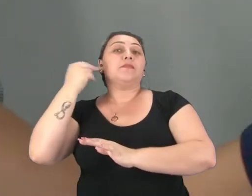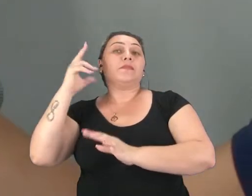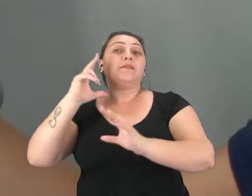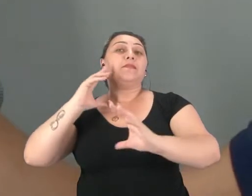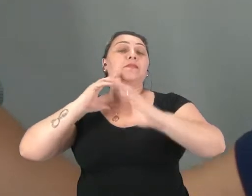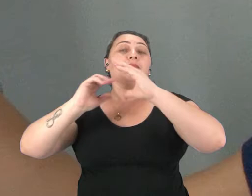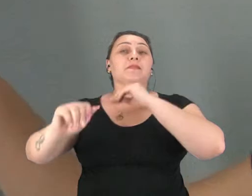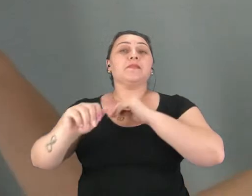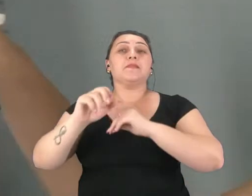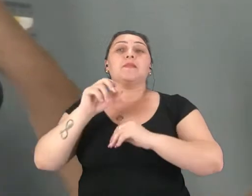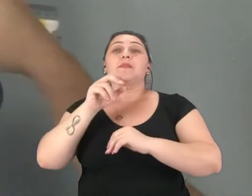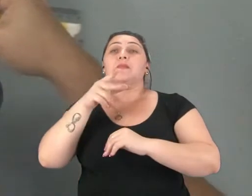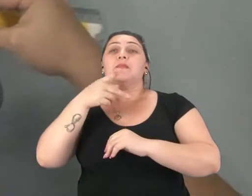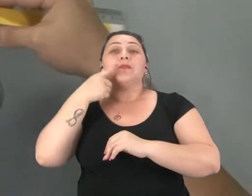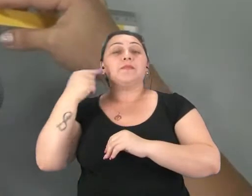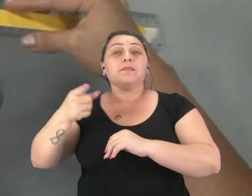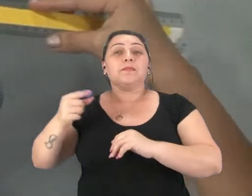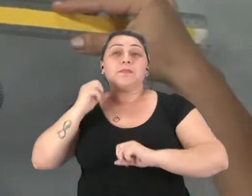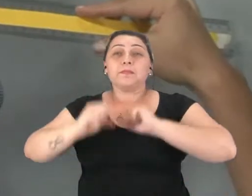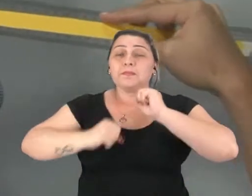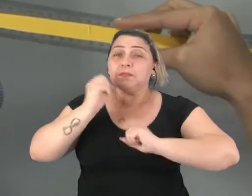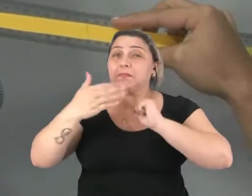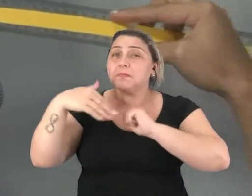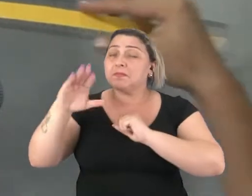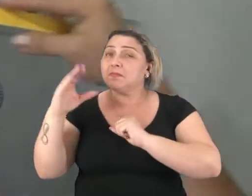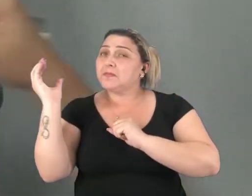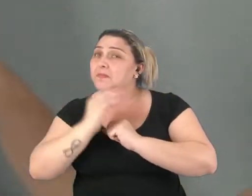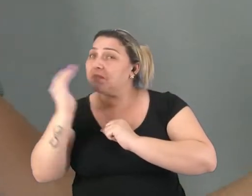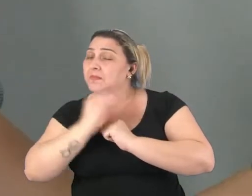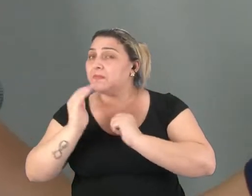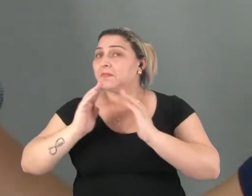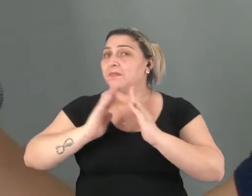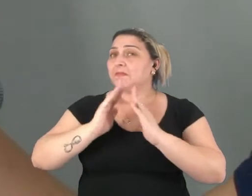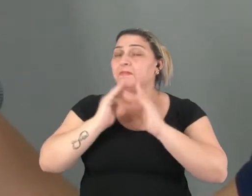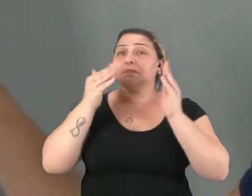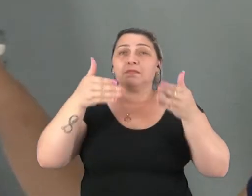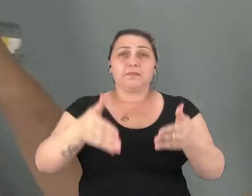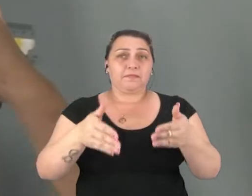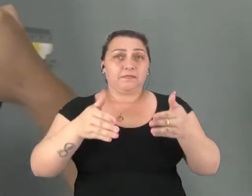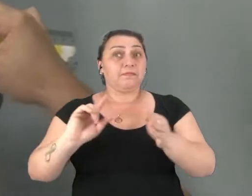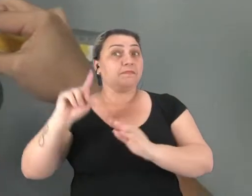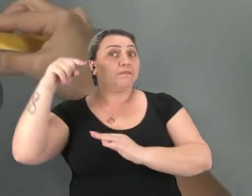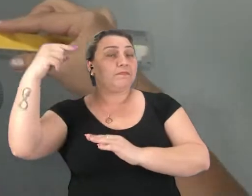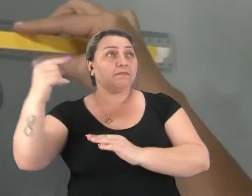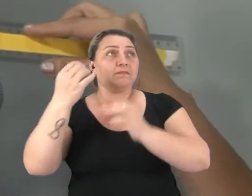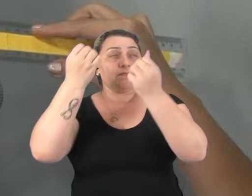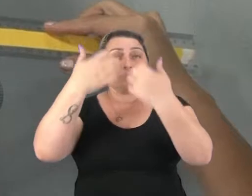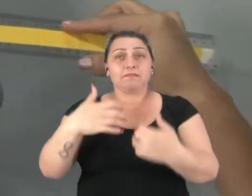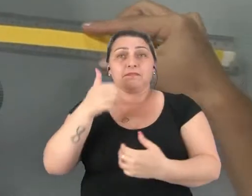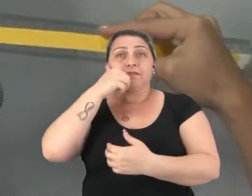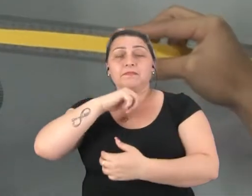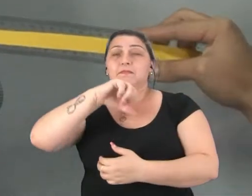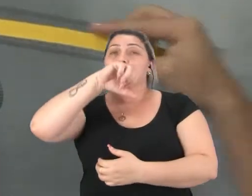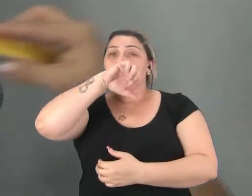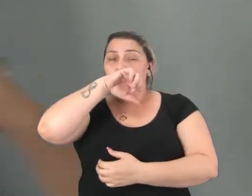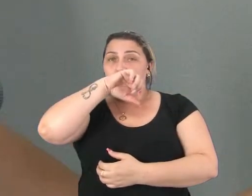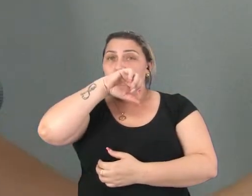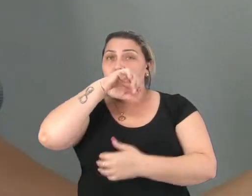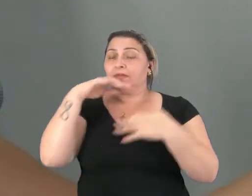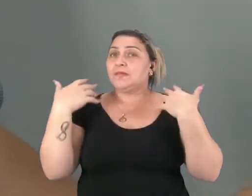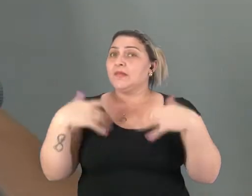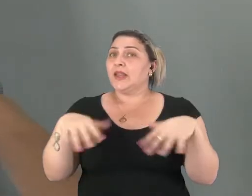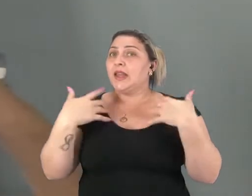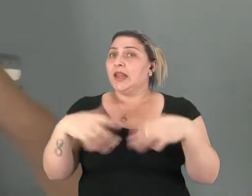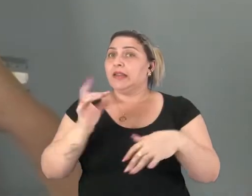ratinho correu o mais rápido que pôde para a sua toca. Chegando lá, contou à sua mãe a